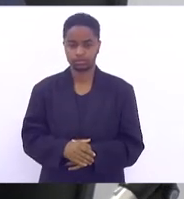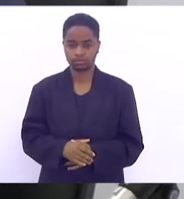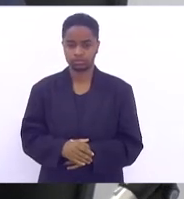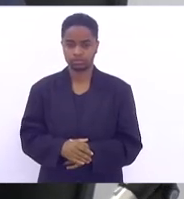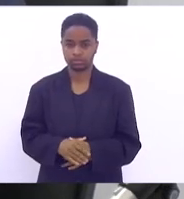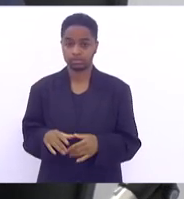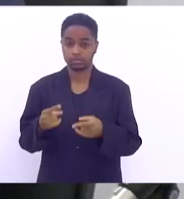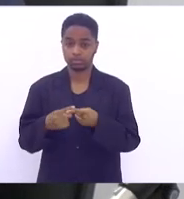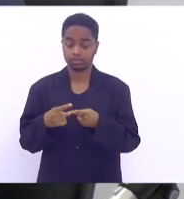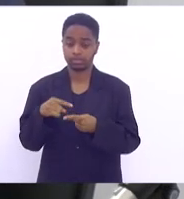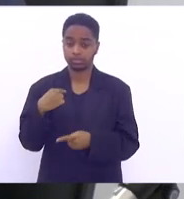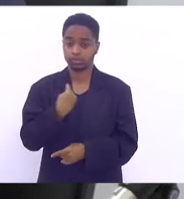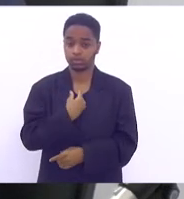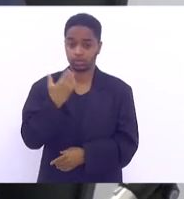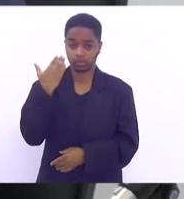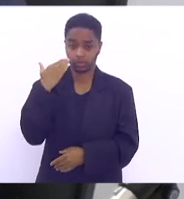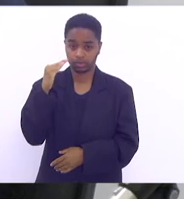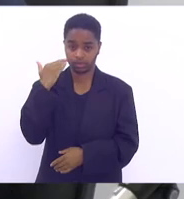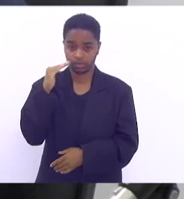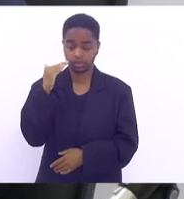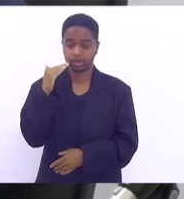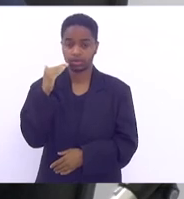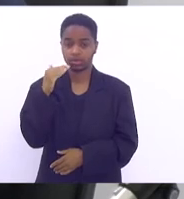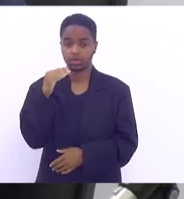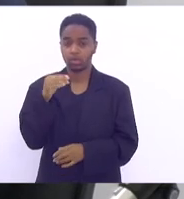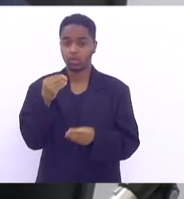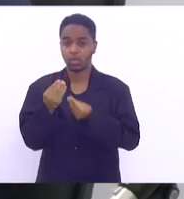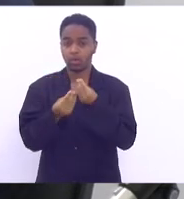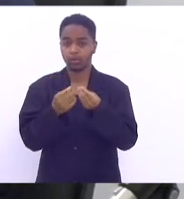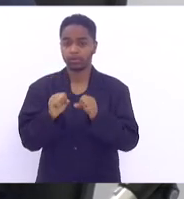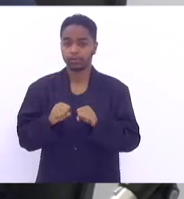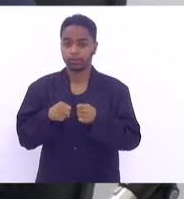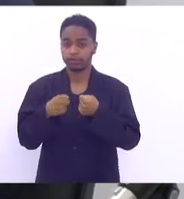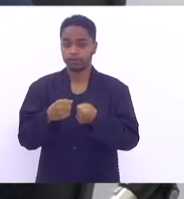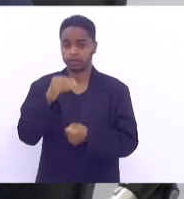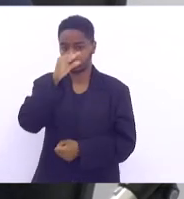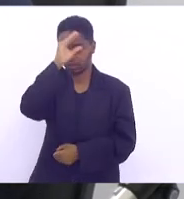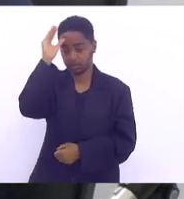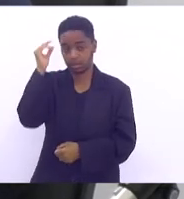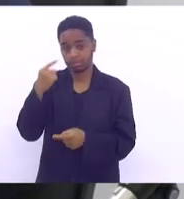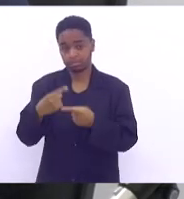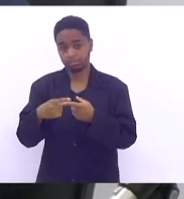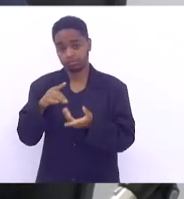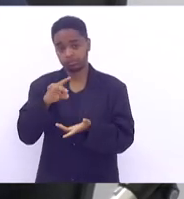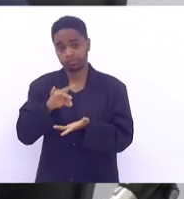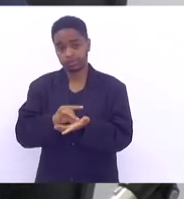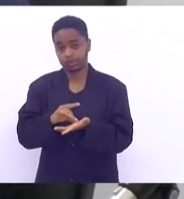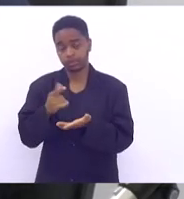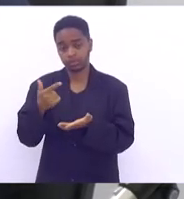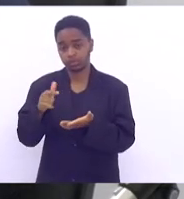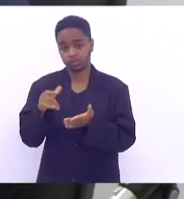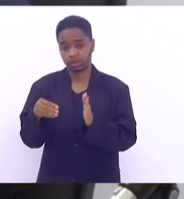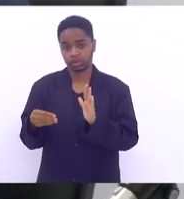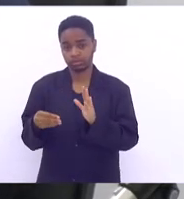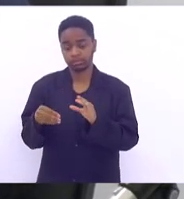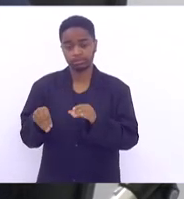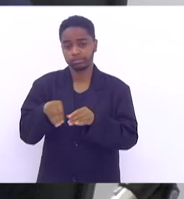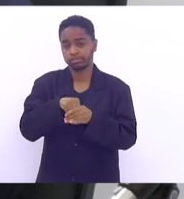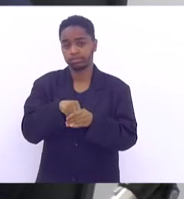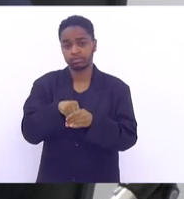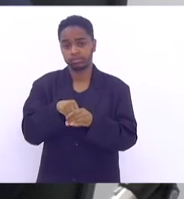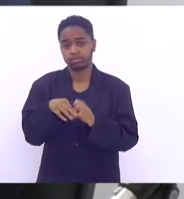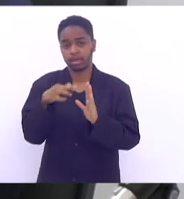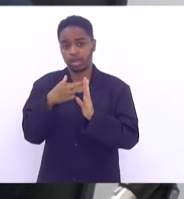cristalizando o entendimento do aparato de defesa do consumidor, que, de fato, não está previsto no Código de Defesa do